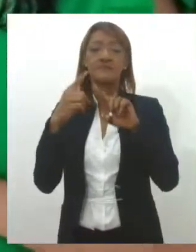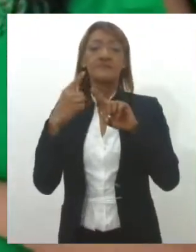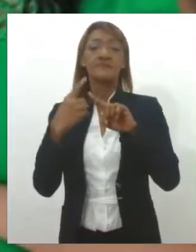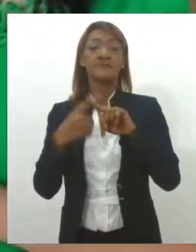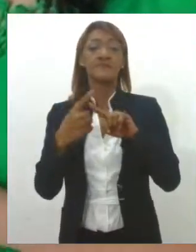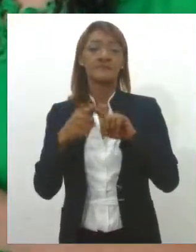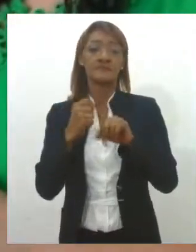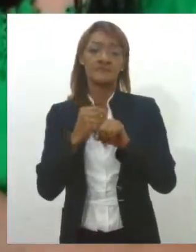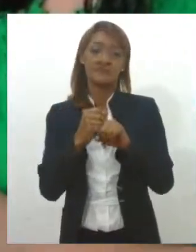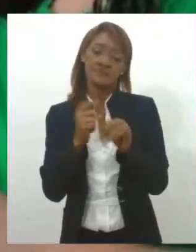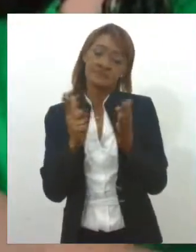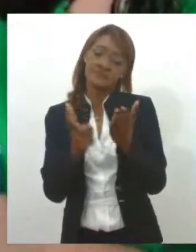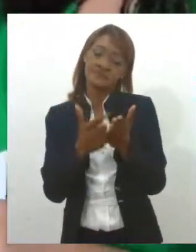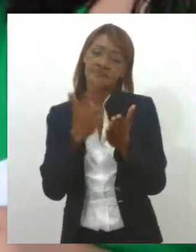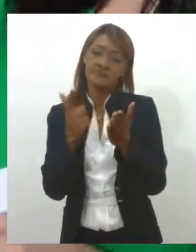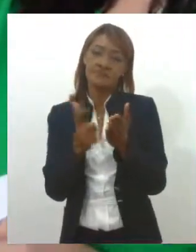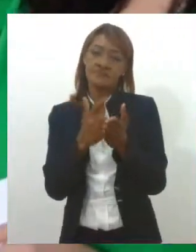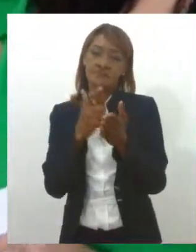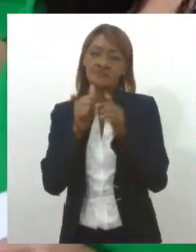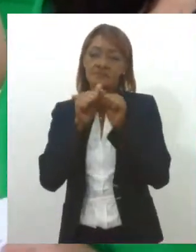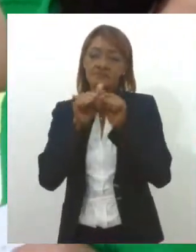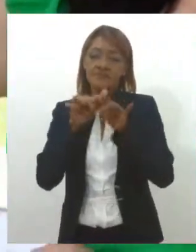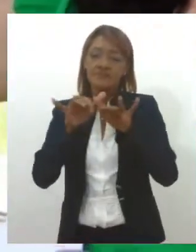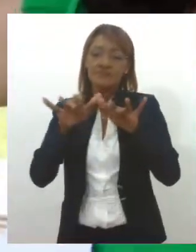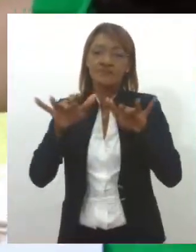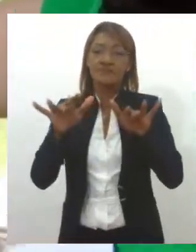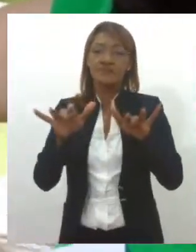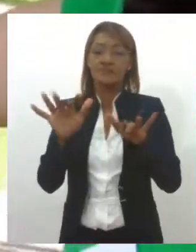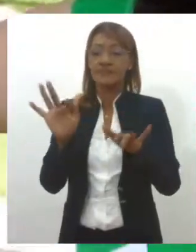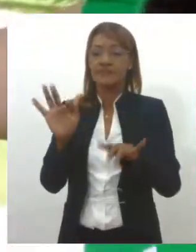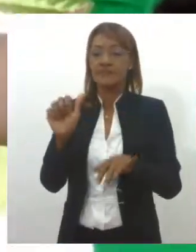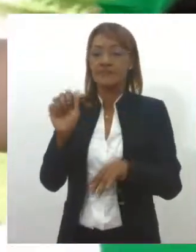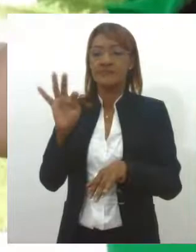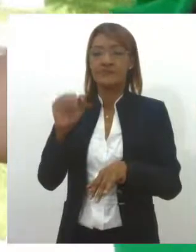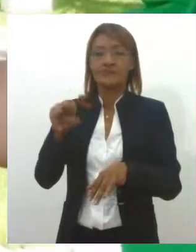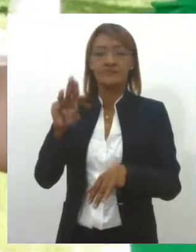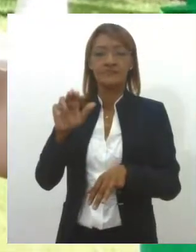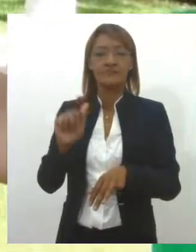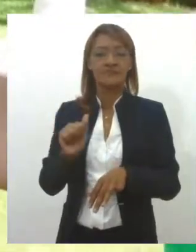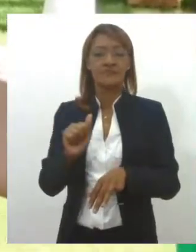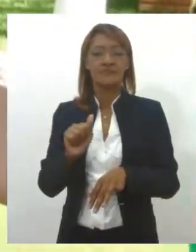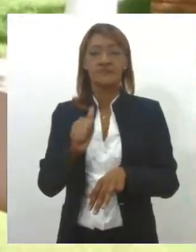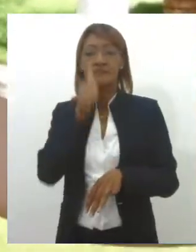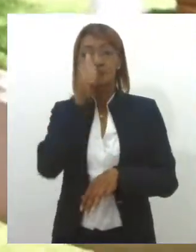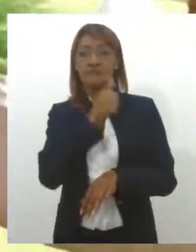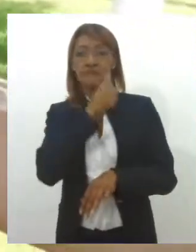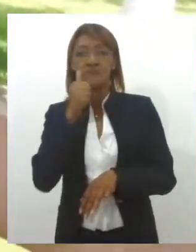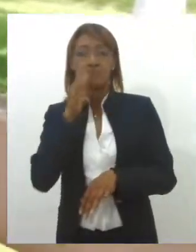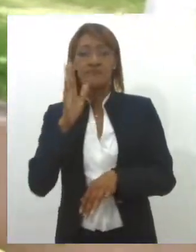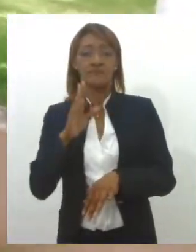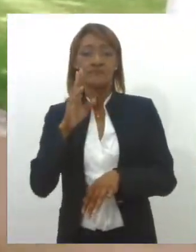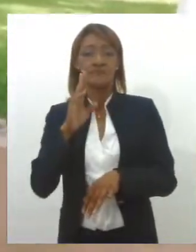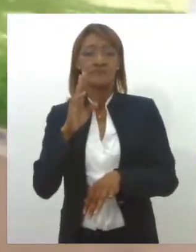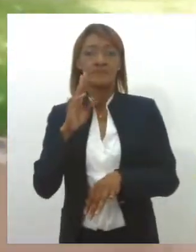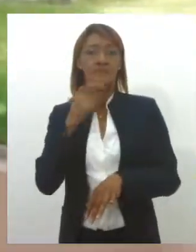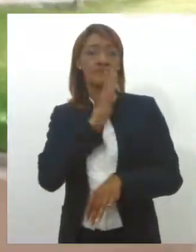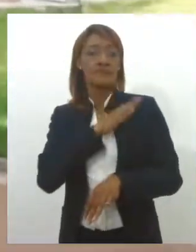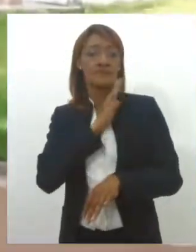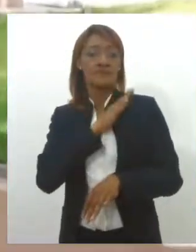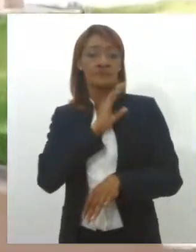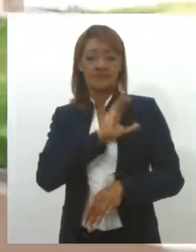através deste livro nós vamos difundir a mensagem de Fátima que diz por meio do meu Imaculado Coração levar Cristo ao mundo